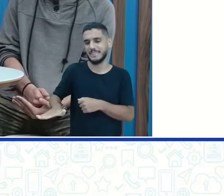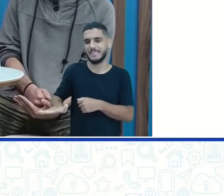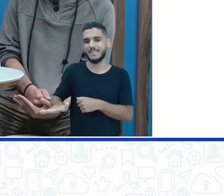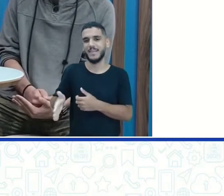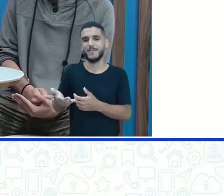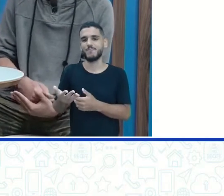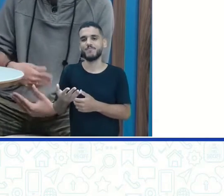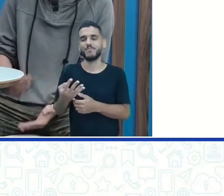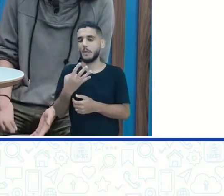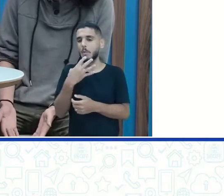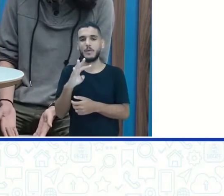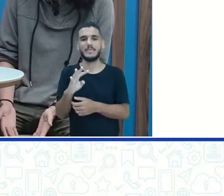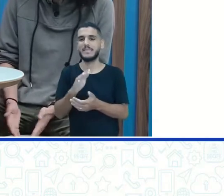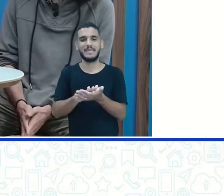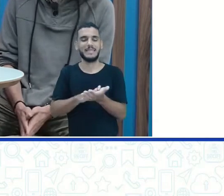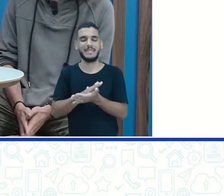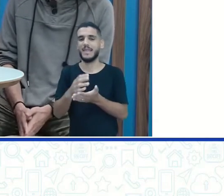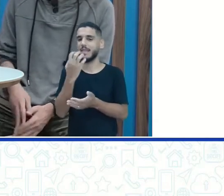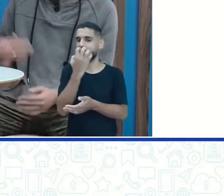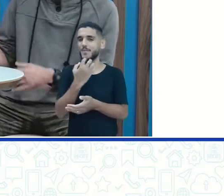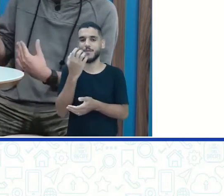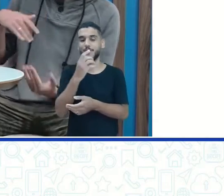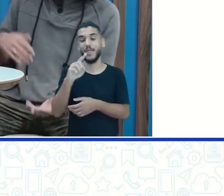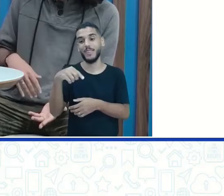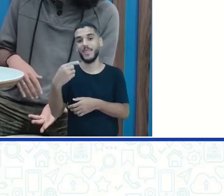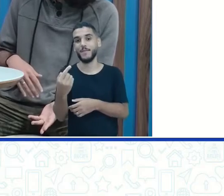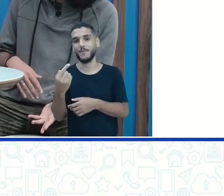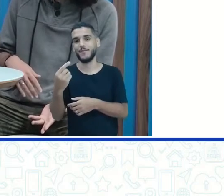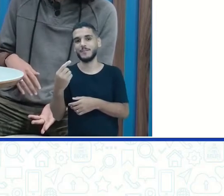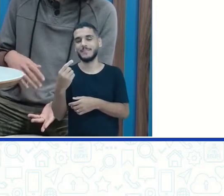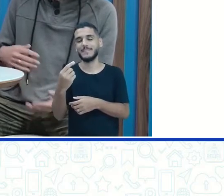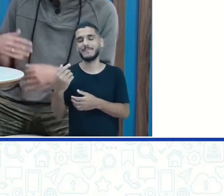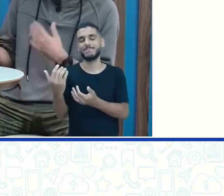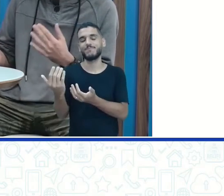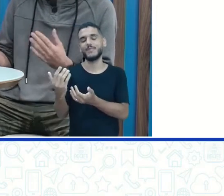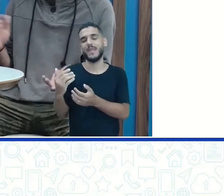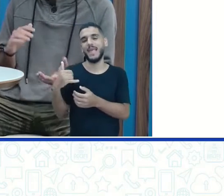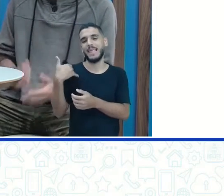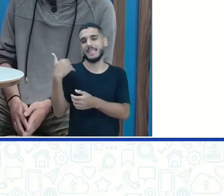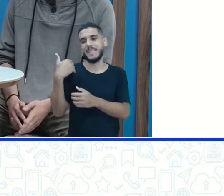acabei entrando na música só depois de velho. Então, talvez se eu tivesse tido essa oportunidade,